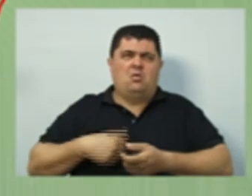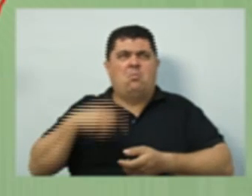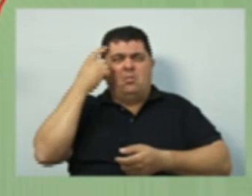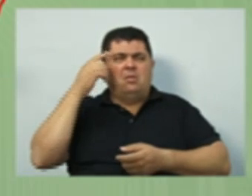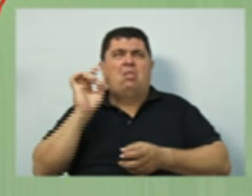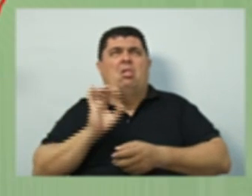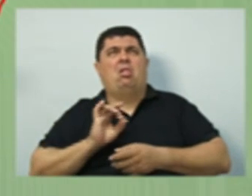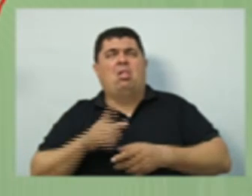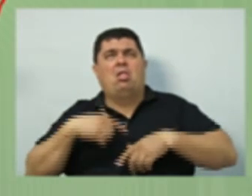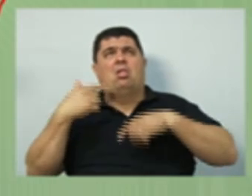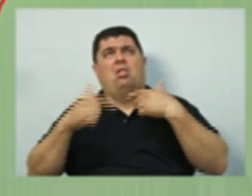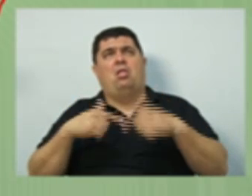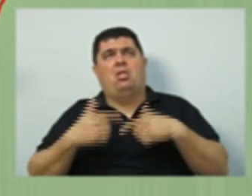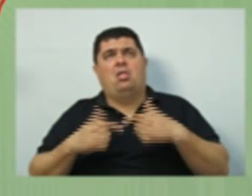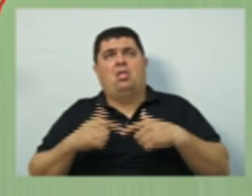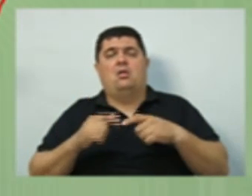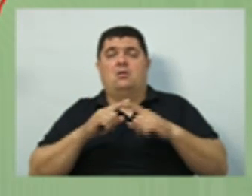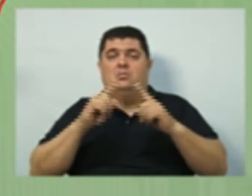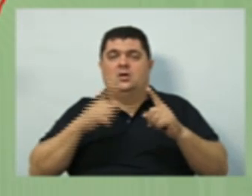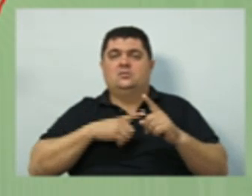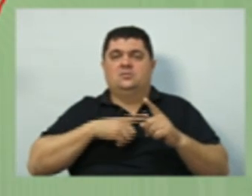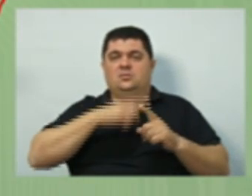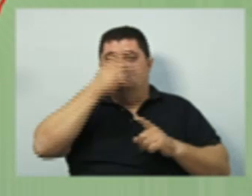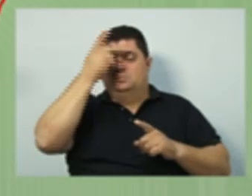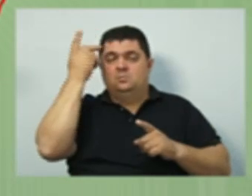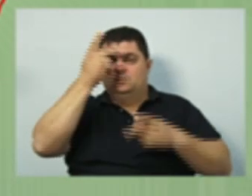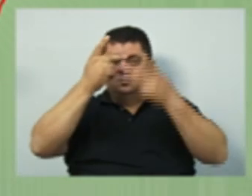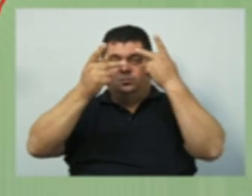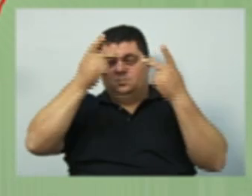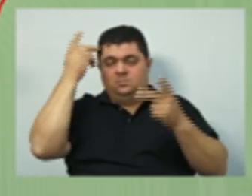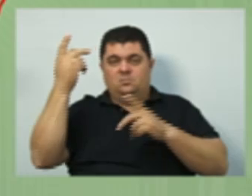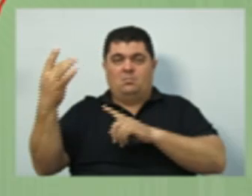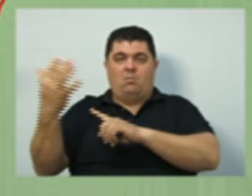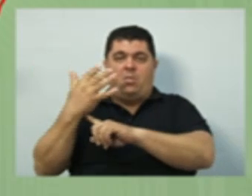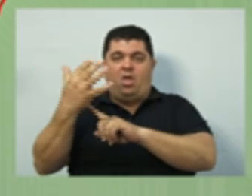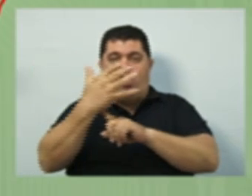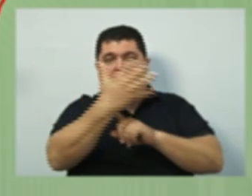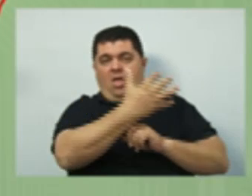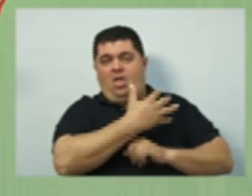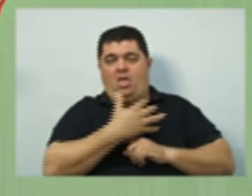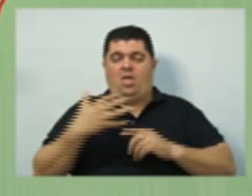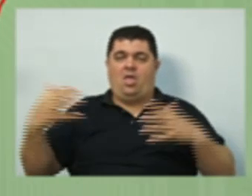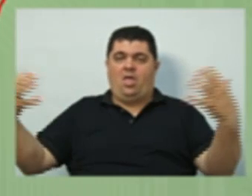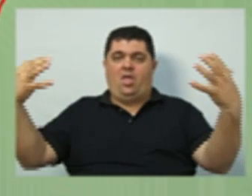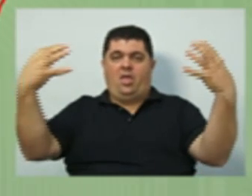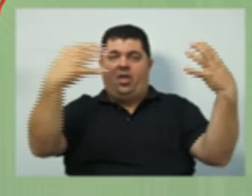sozinho, você está sofrendo influência das outras pessoas.